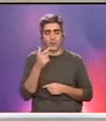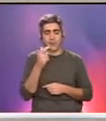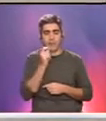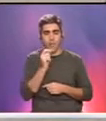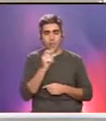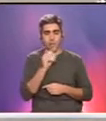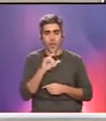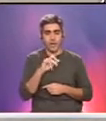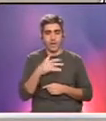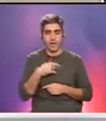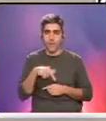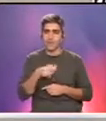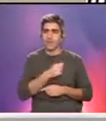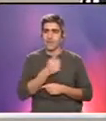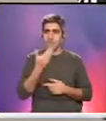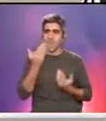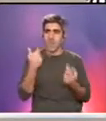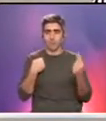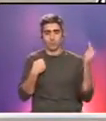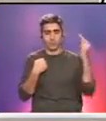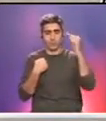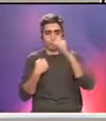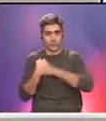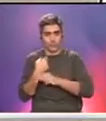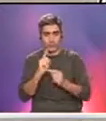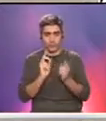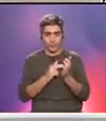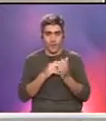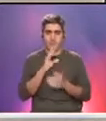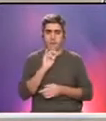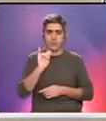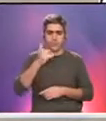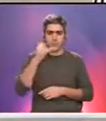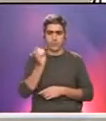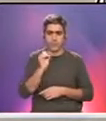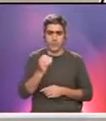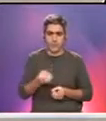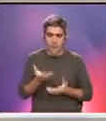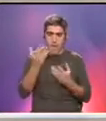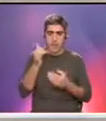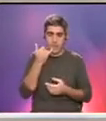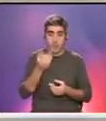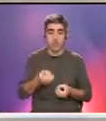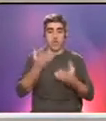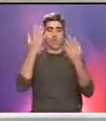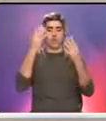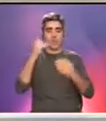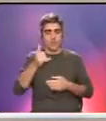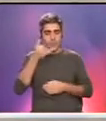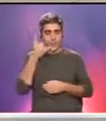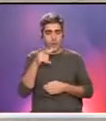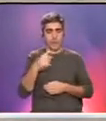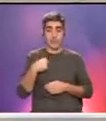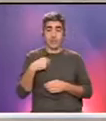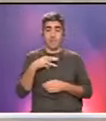estava longe. Sábado de manhã, eu aqui para estes lados. Agora não atende. Olindina, atende à chamada. Olindina, é o Manuel